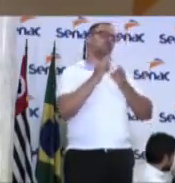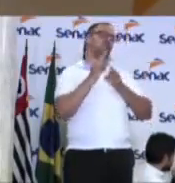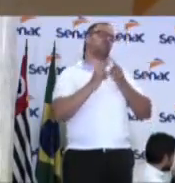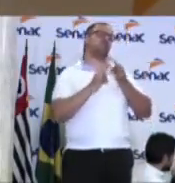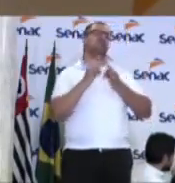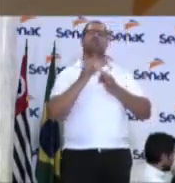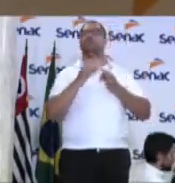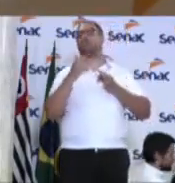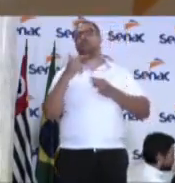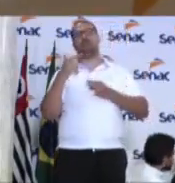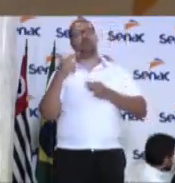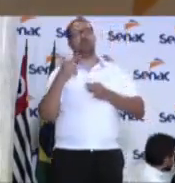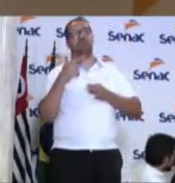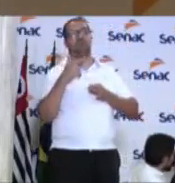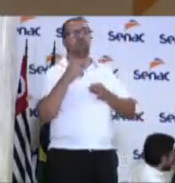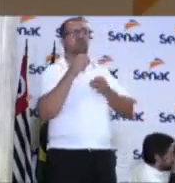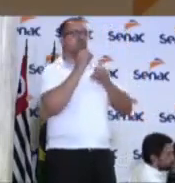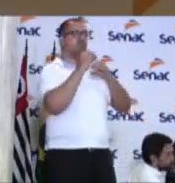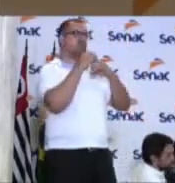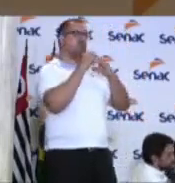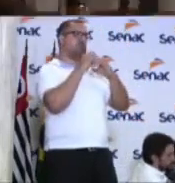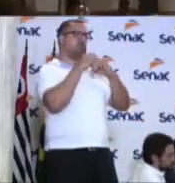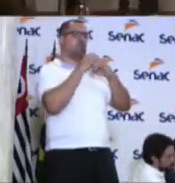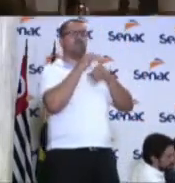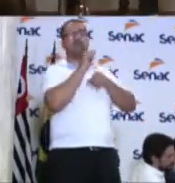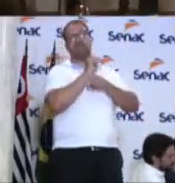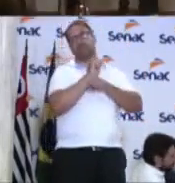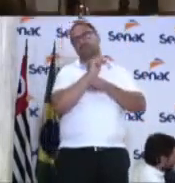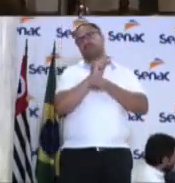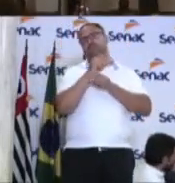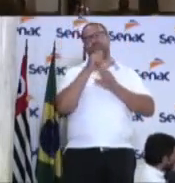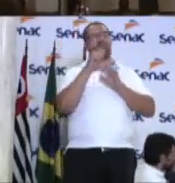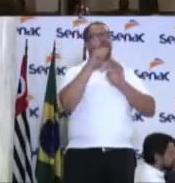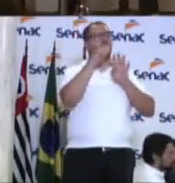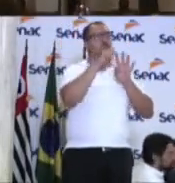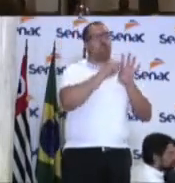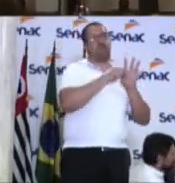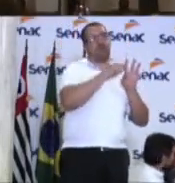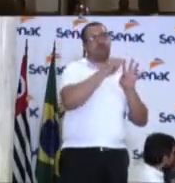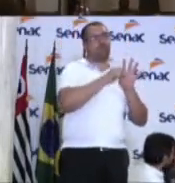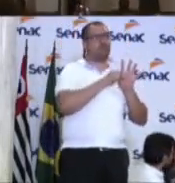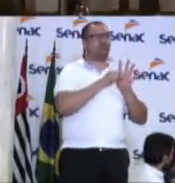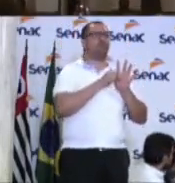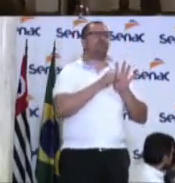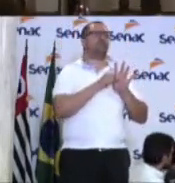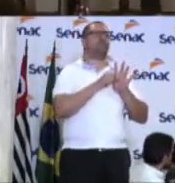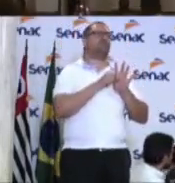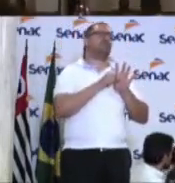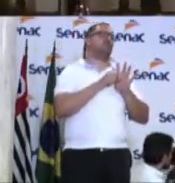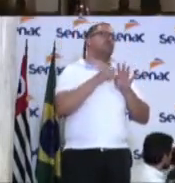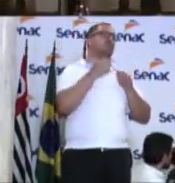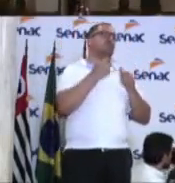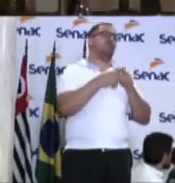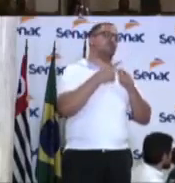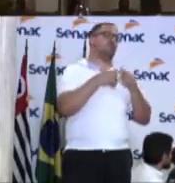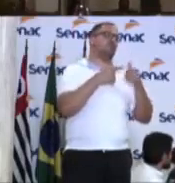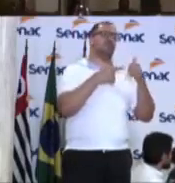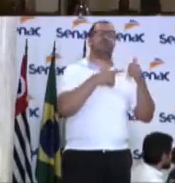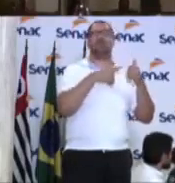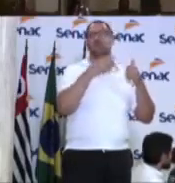mas a gente não podia filmar. Isso tinha que durar 4 meses, né? É, também tem isso, um pouquinho, então, ao longo do tempo. Então a gente se viu